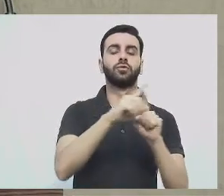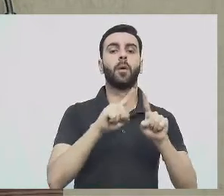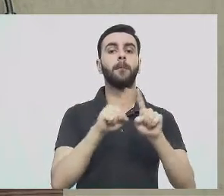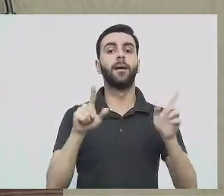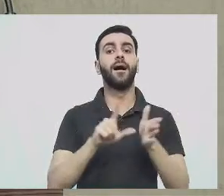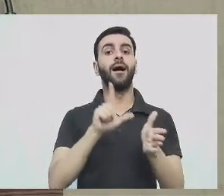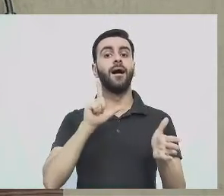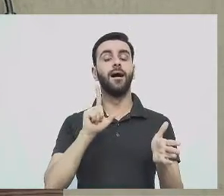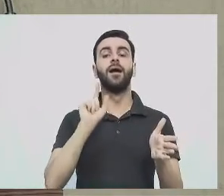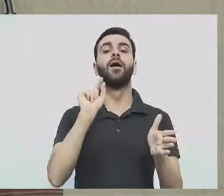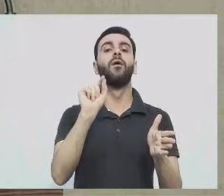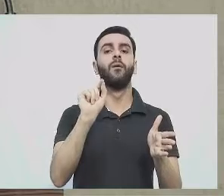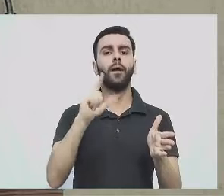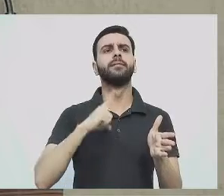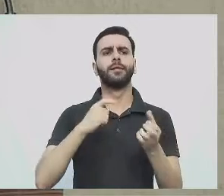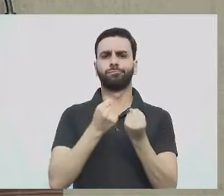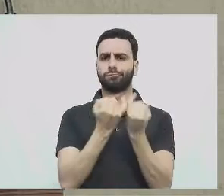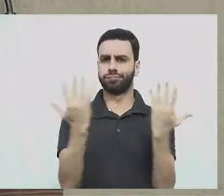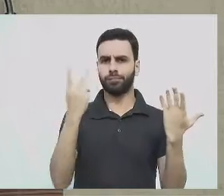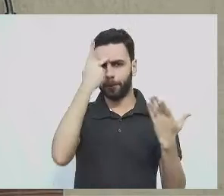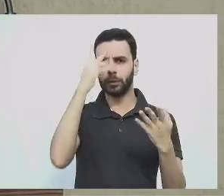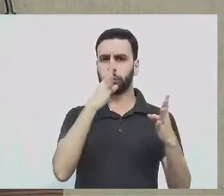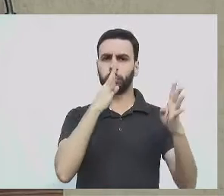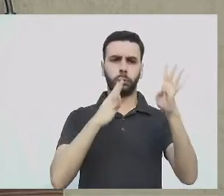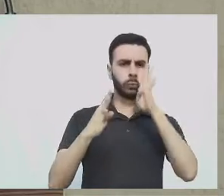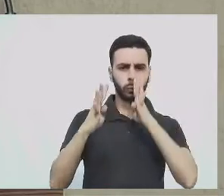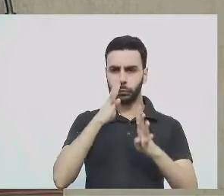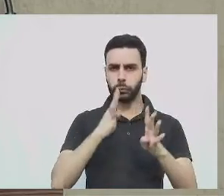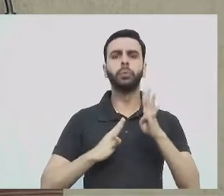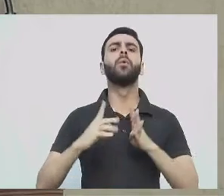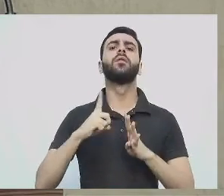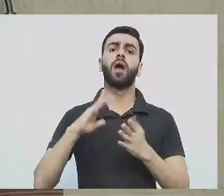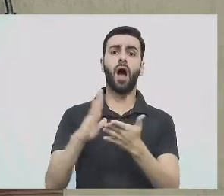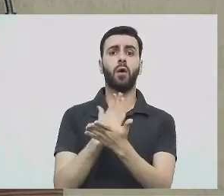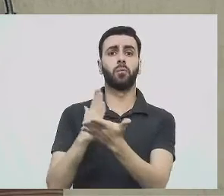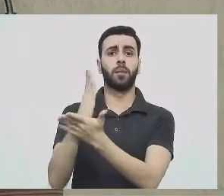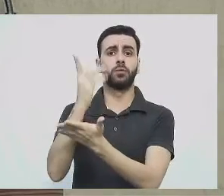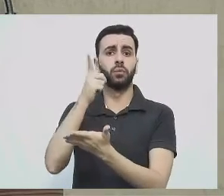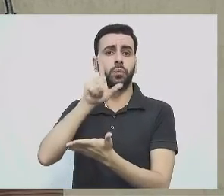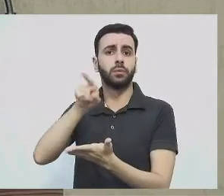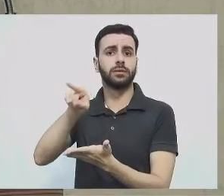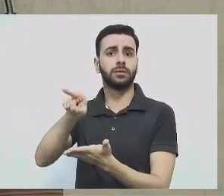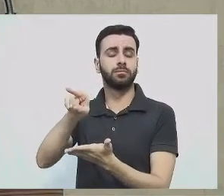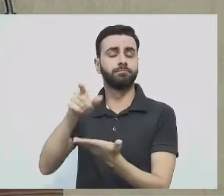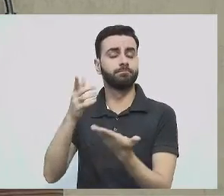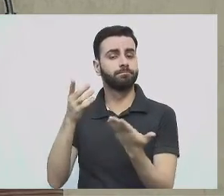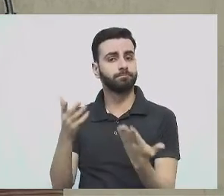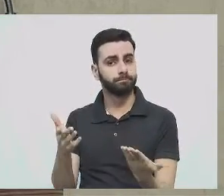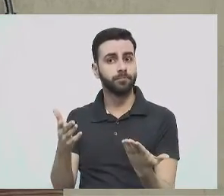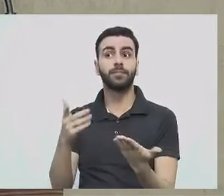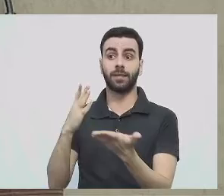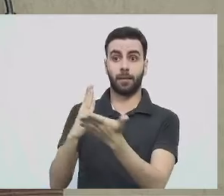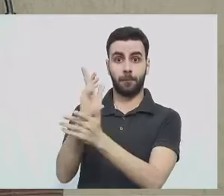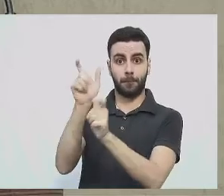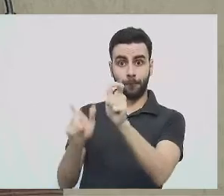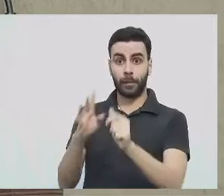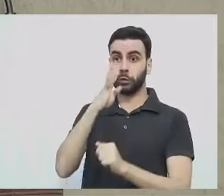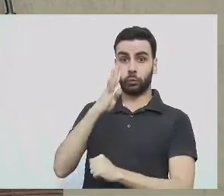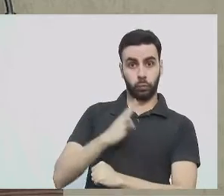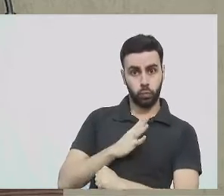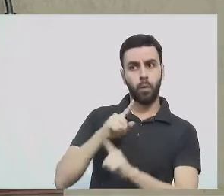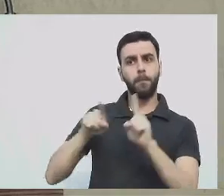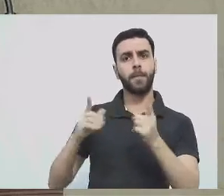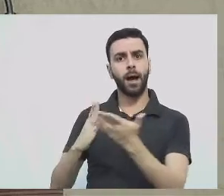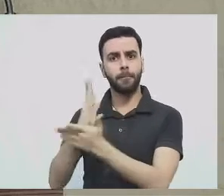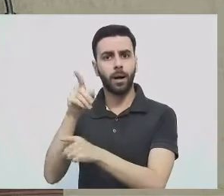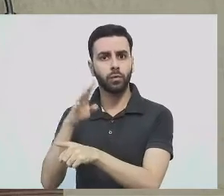antes, muitos detonaram a gente aqui, e alguns foram eleitos. E esses que foram eleitos detonando a